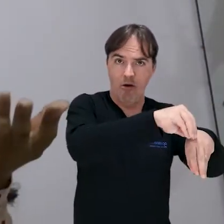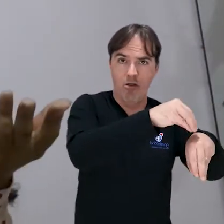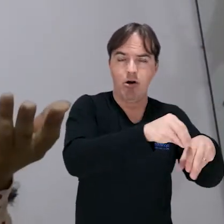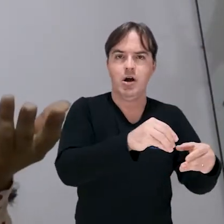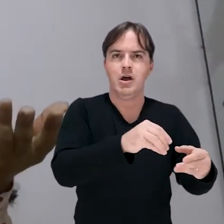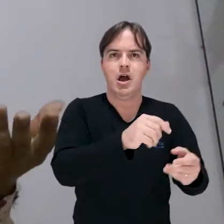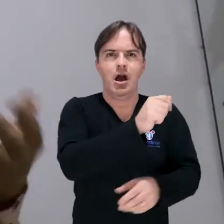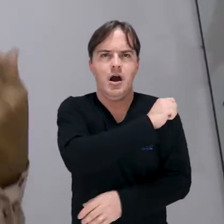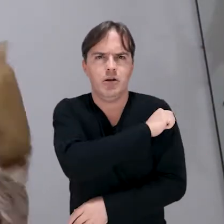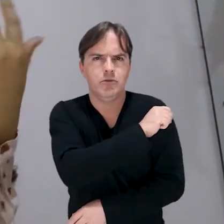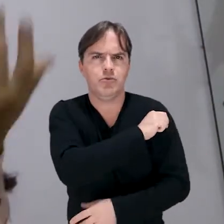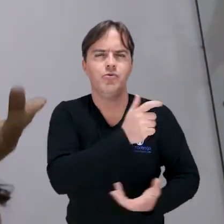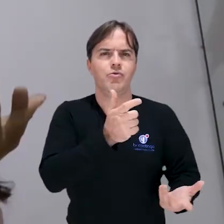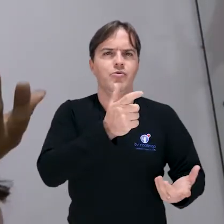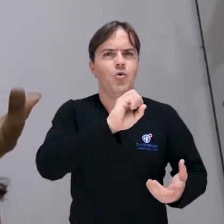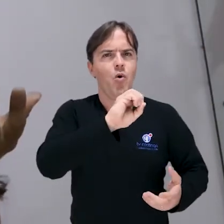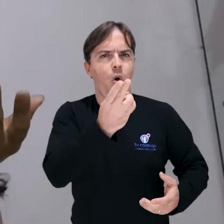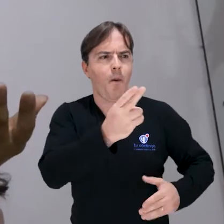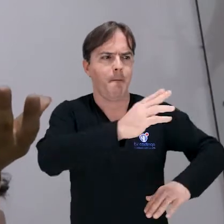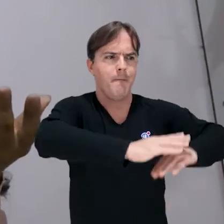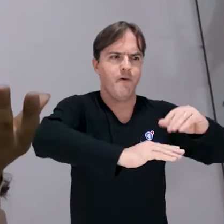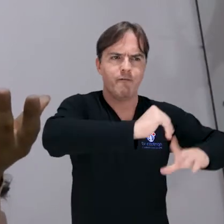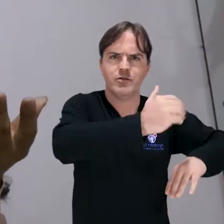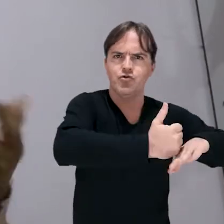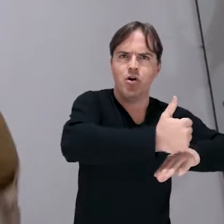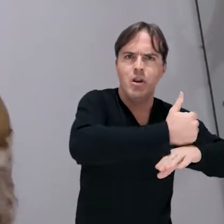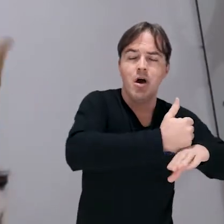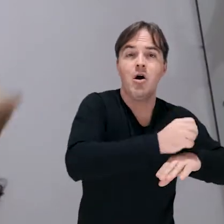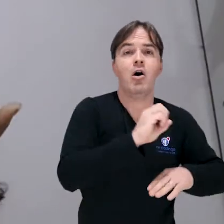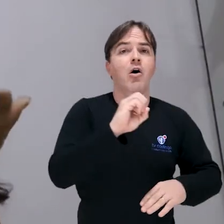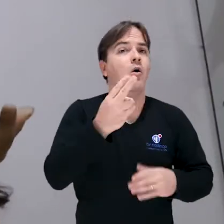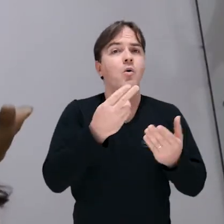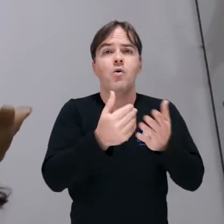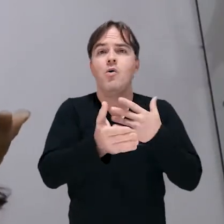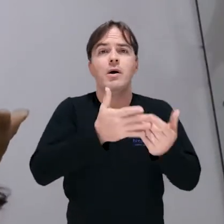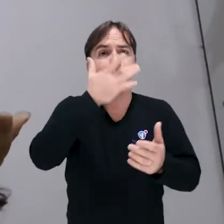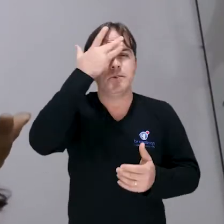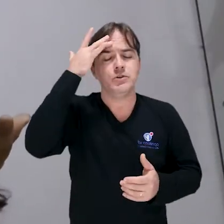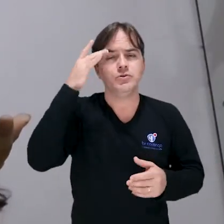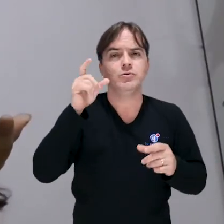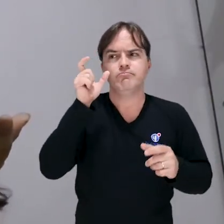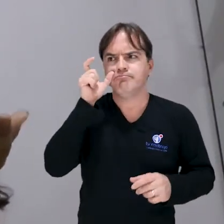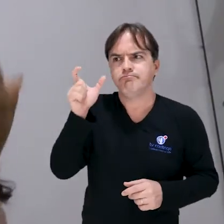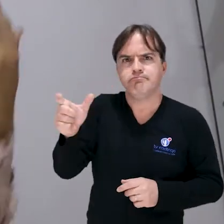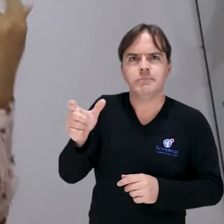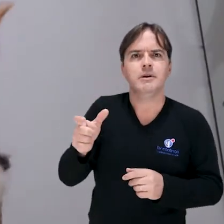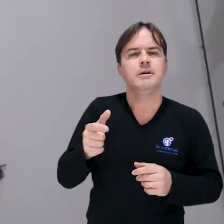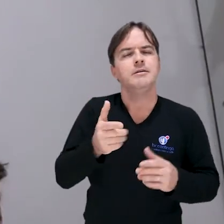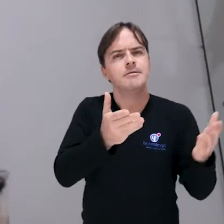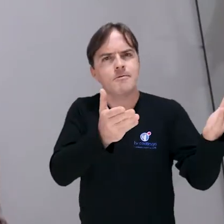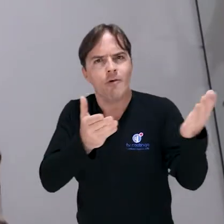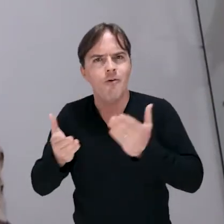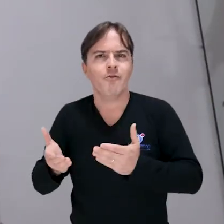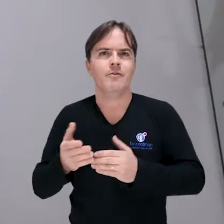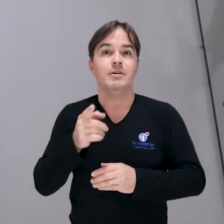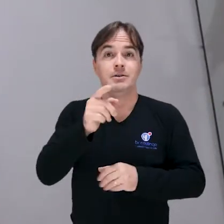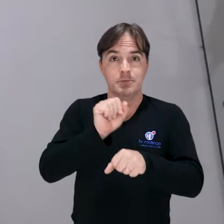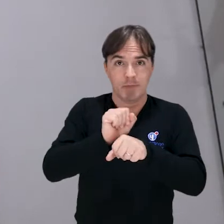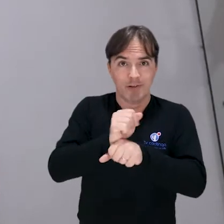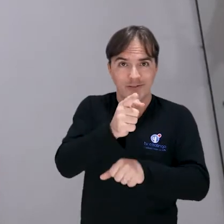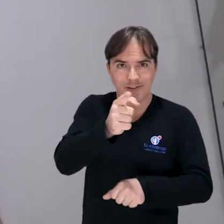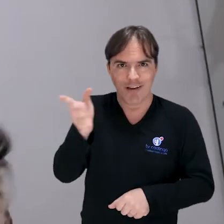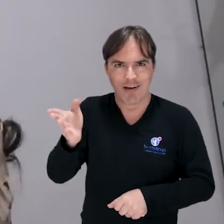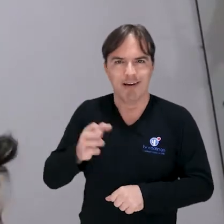estudante, profissional, ou a você que se interessa por arqueologia, eu estendo esse convite e espero você